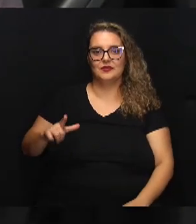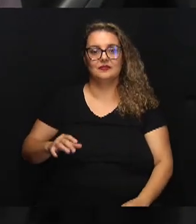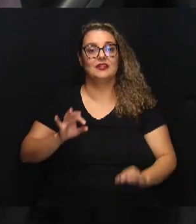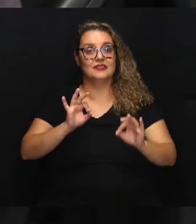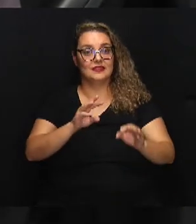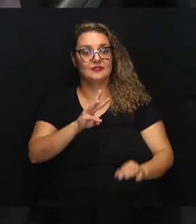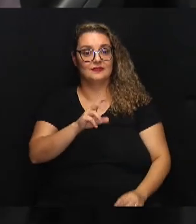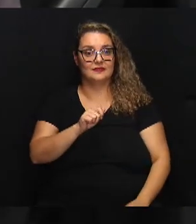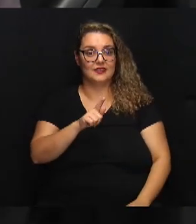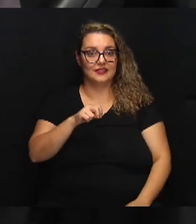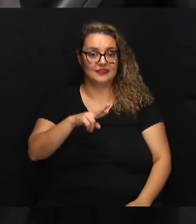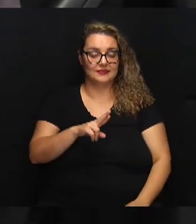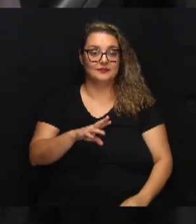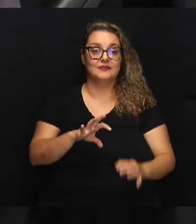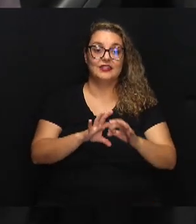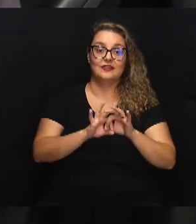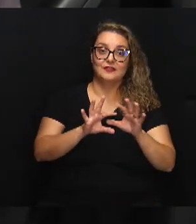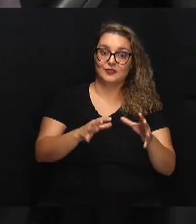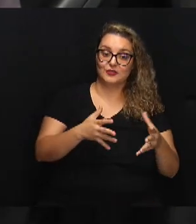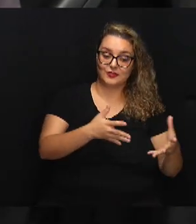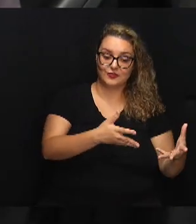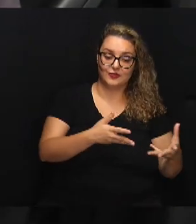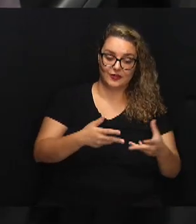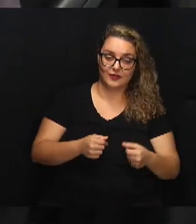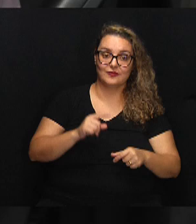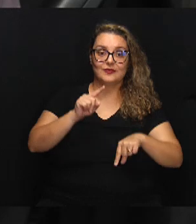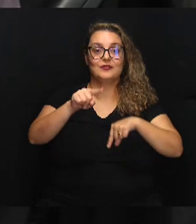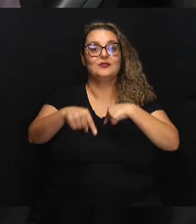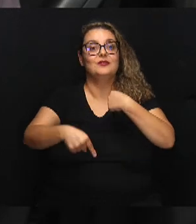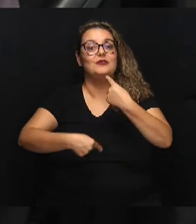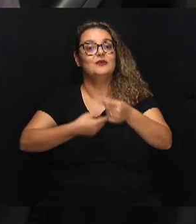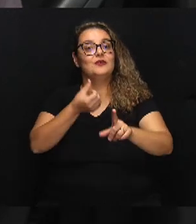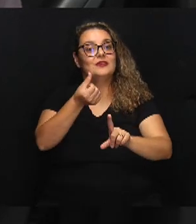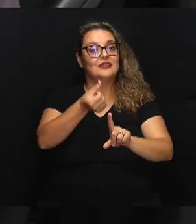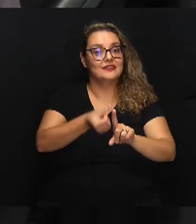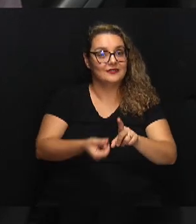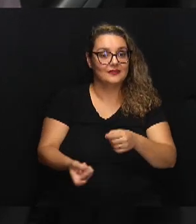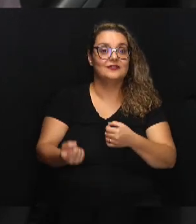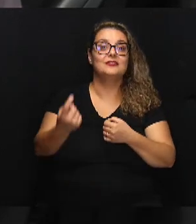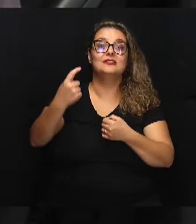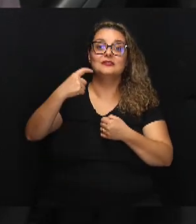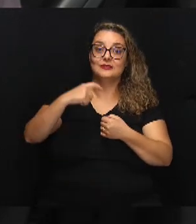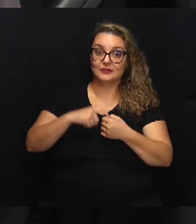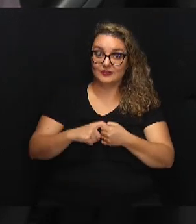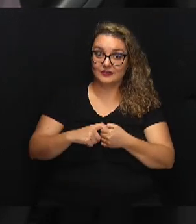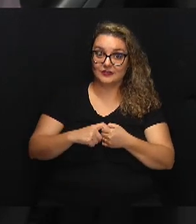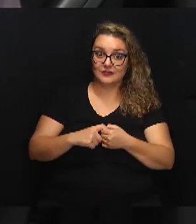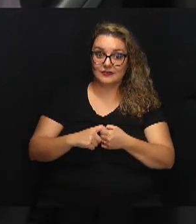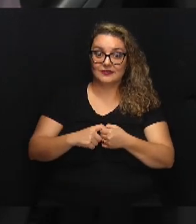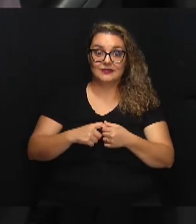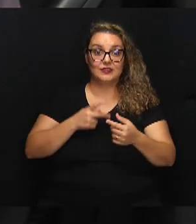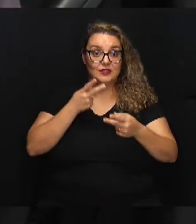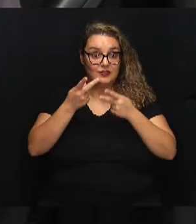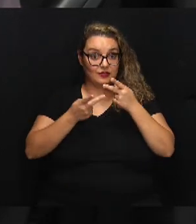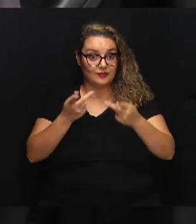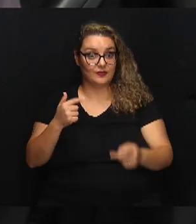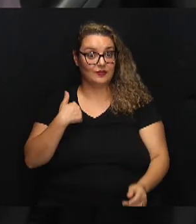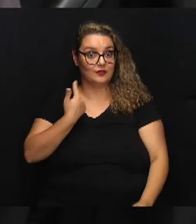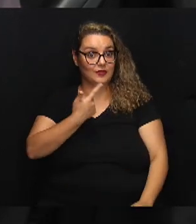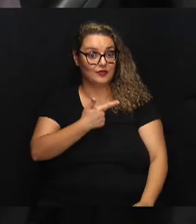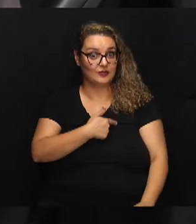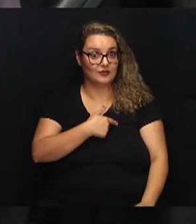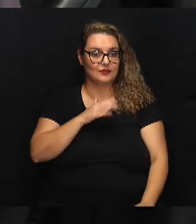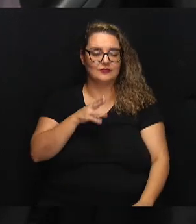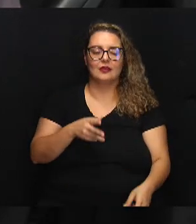olha, já vou deixar aqui o convite para que no próximo semestre você volte e fale para nós. A gente